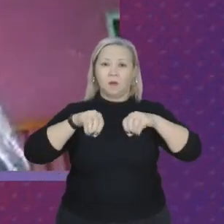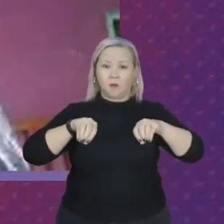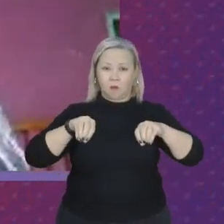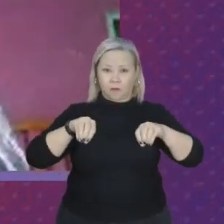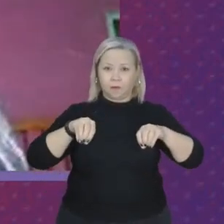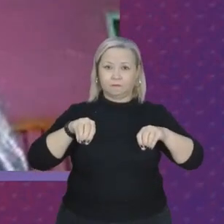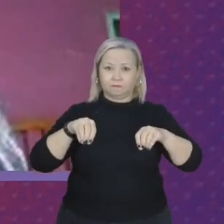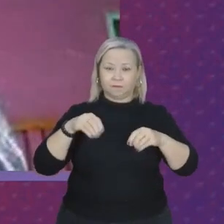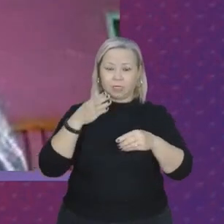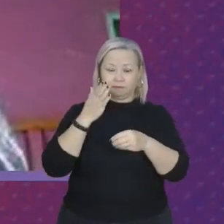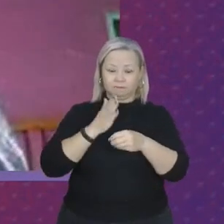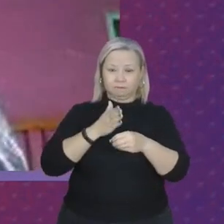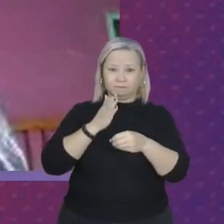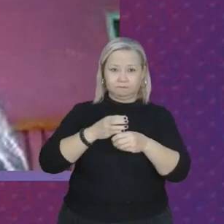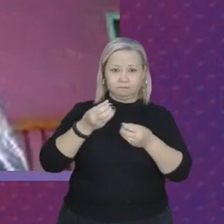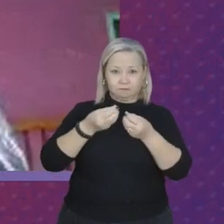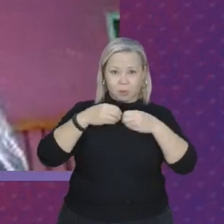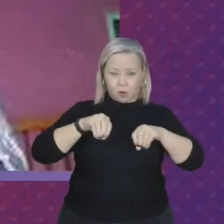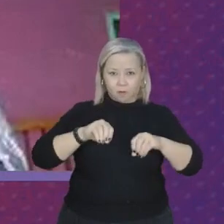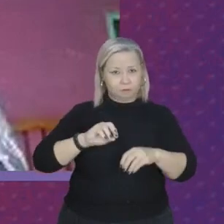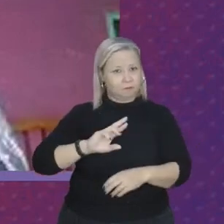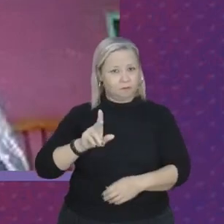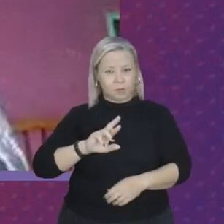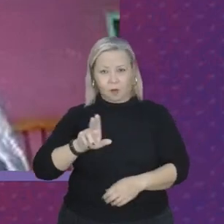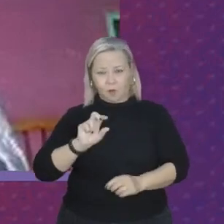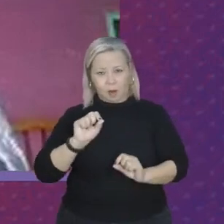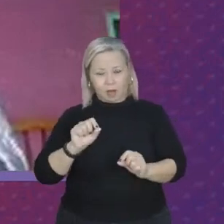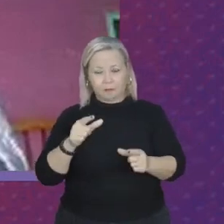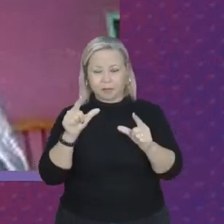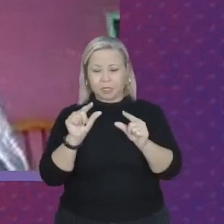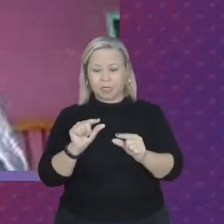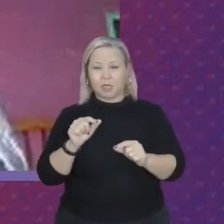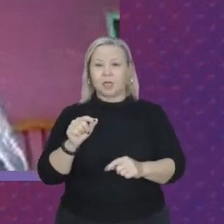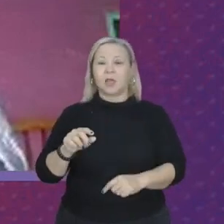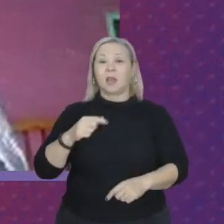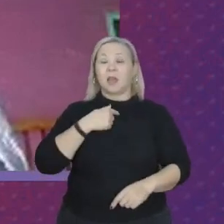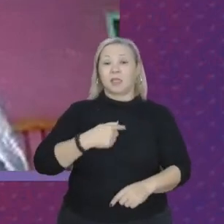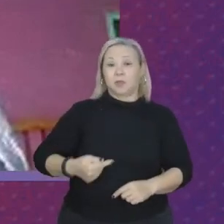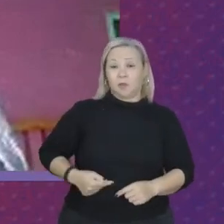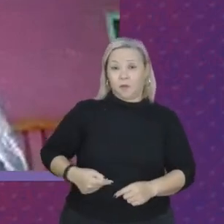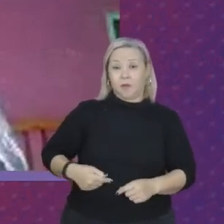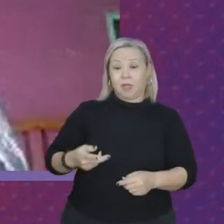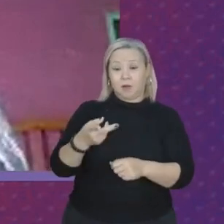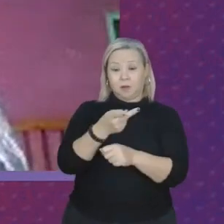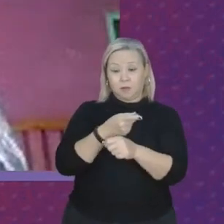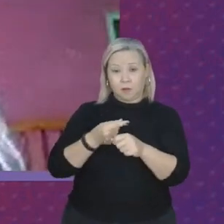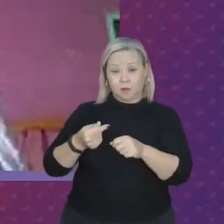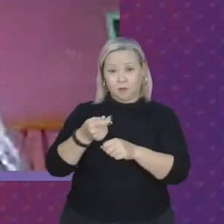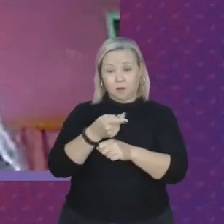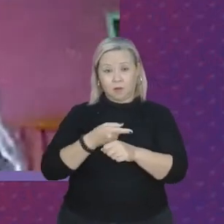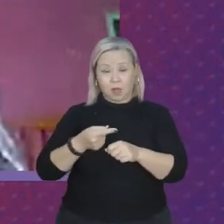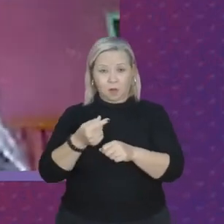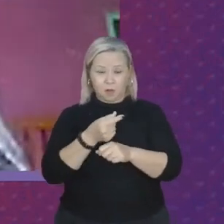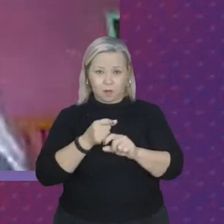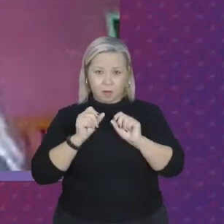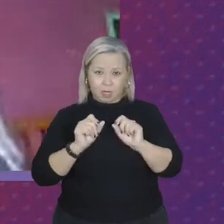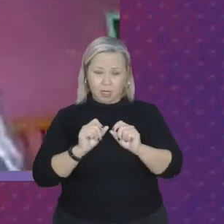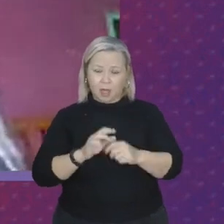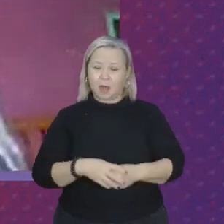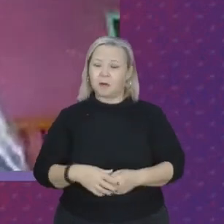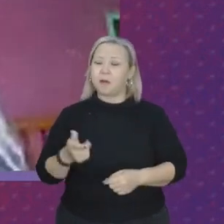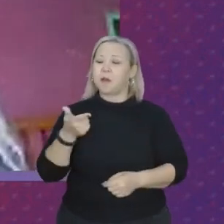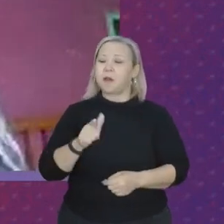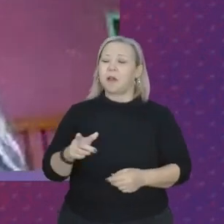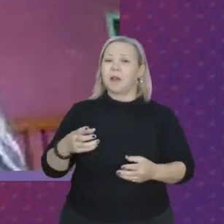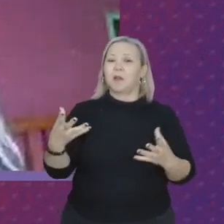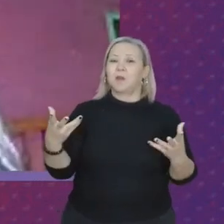parar para pensar, esse Estado neoliberal, esse Estado liberal, né, requalificado